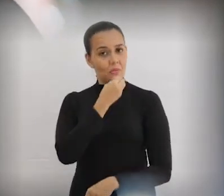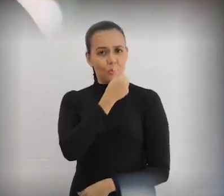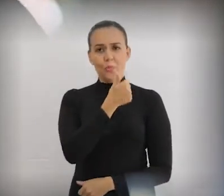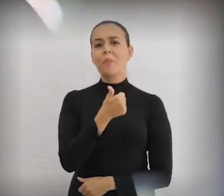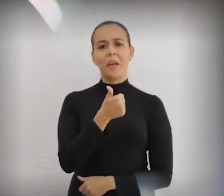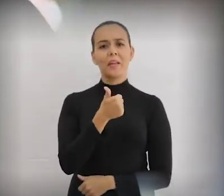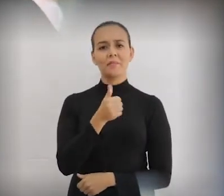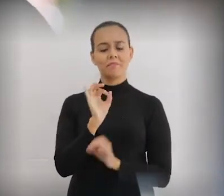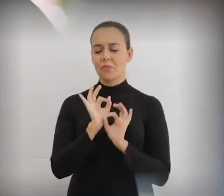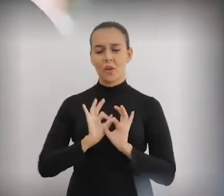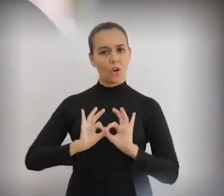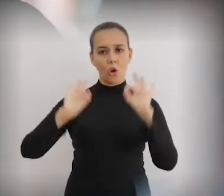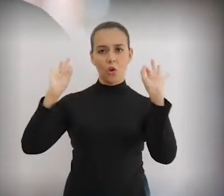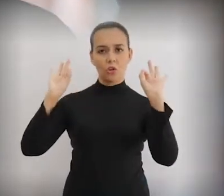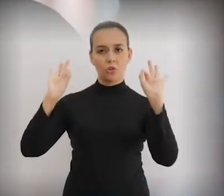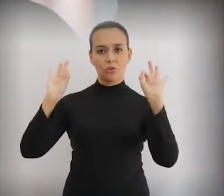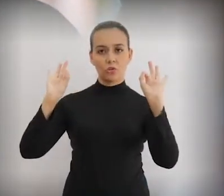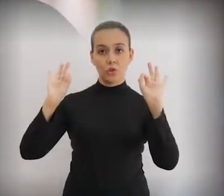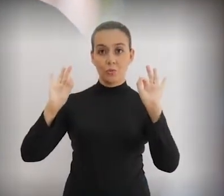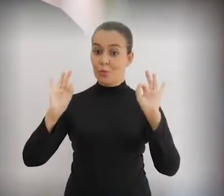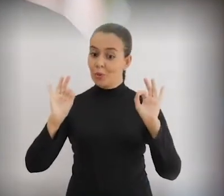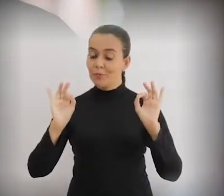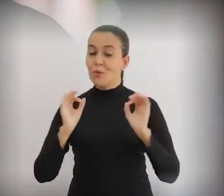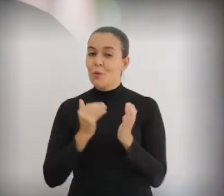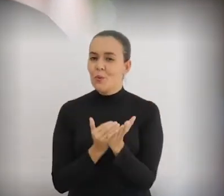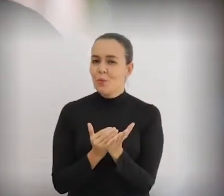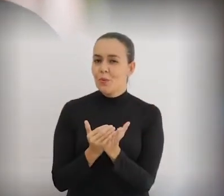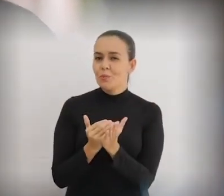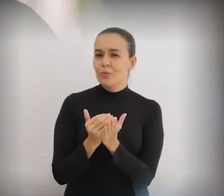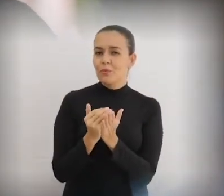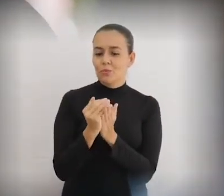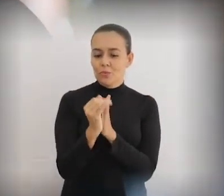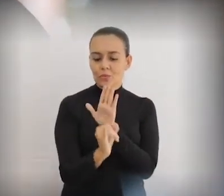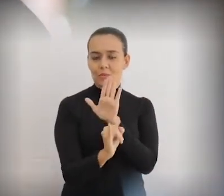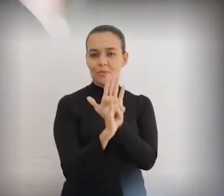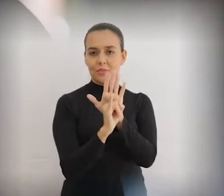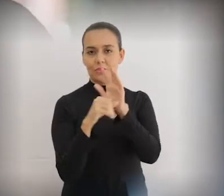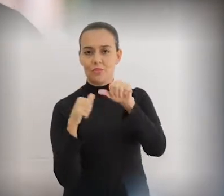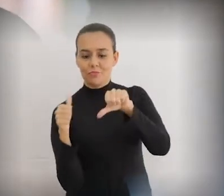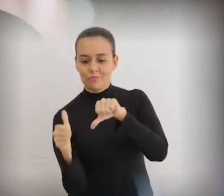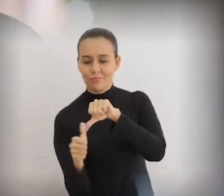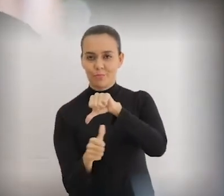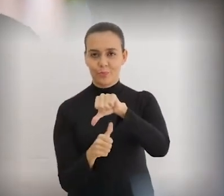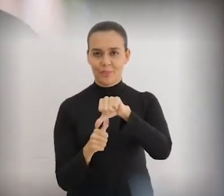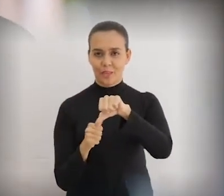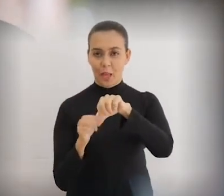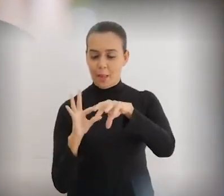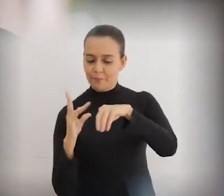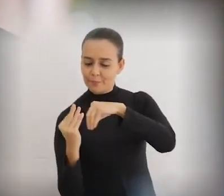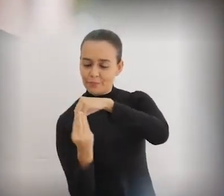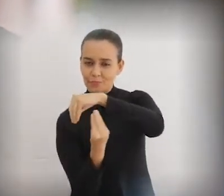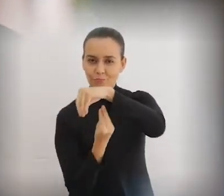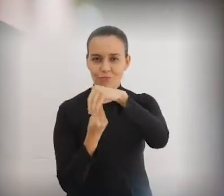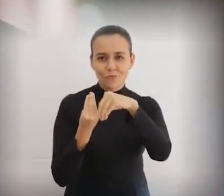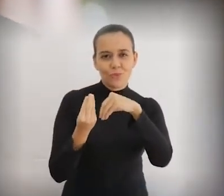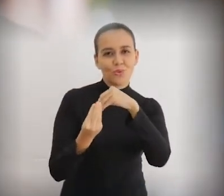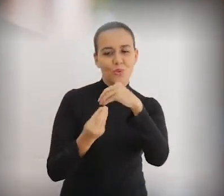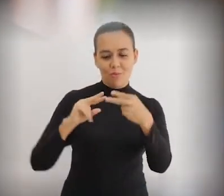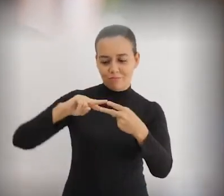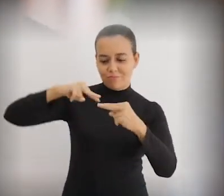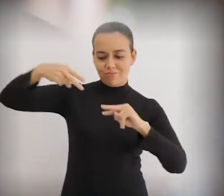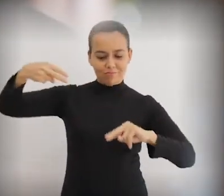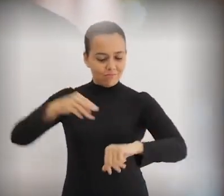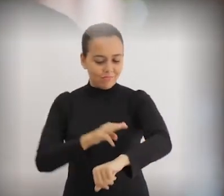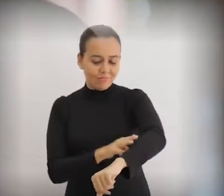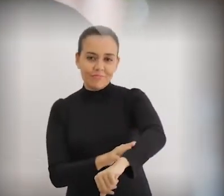está vivendo é um momento também de desconstrução dessa identidade brasileira, como essa miscigenação harmônica,